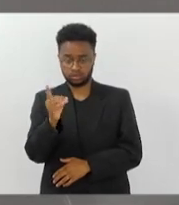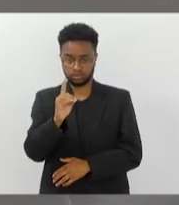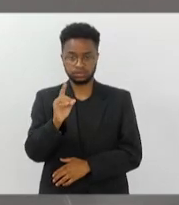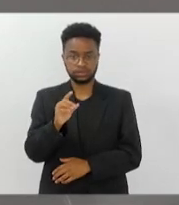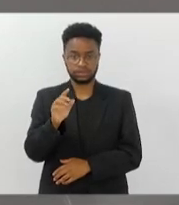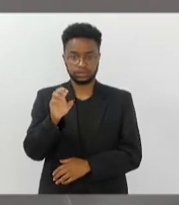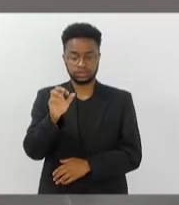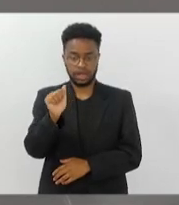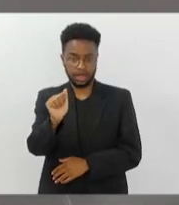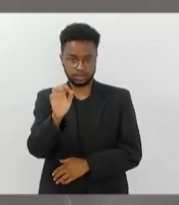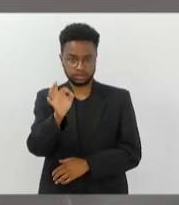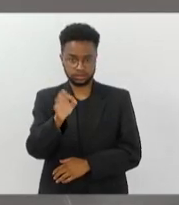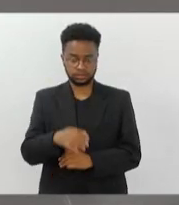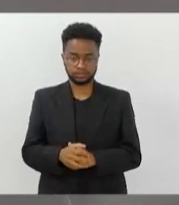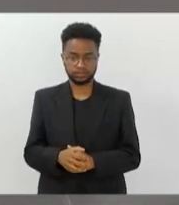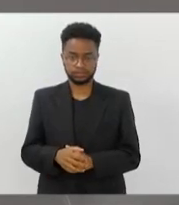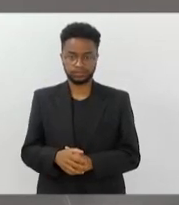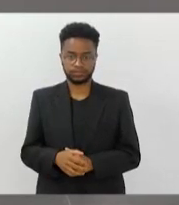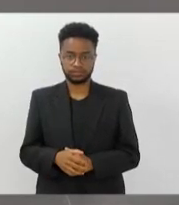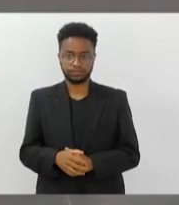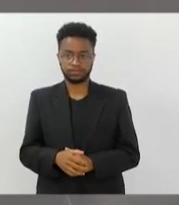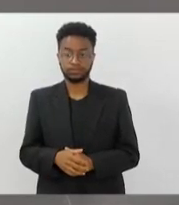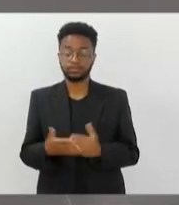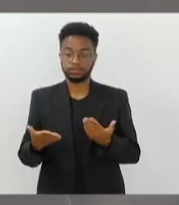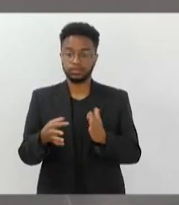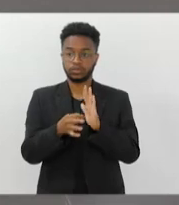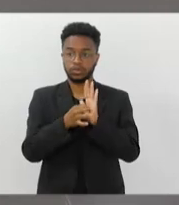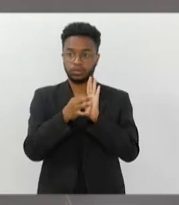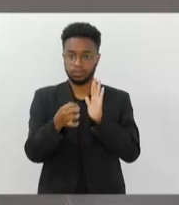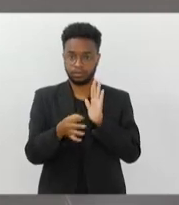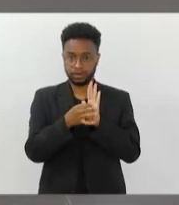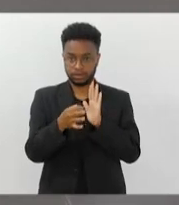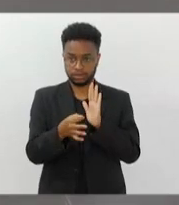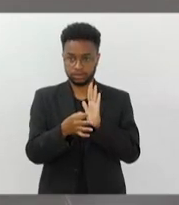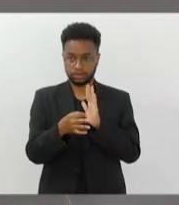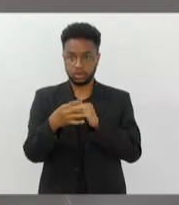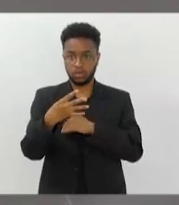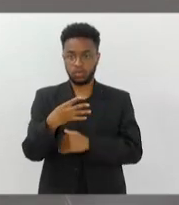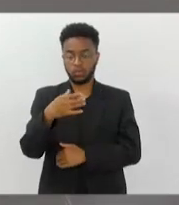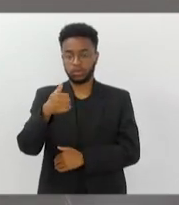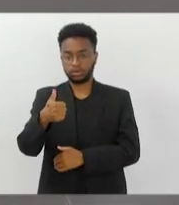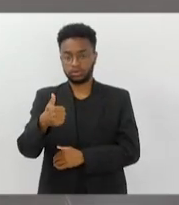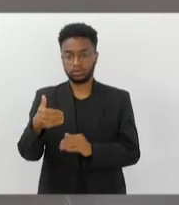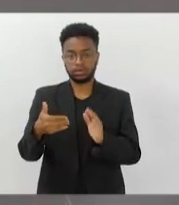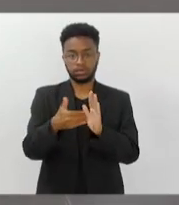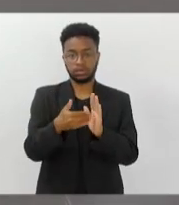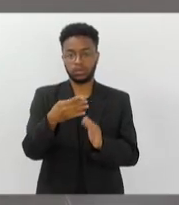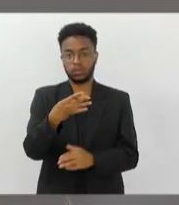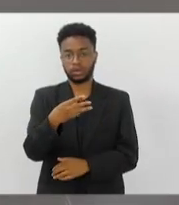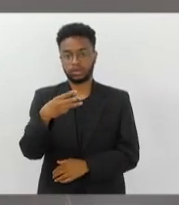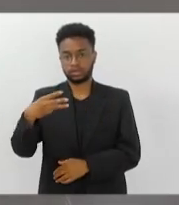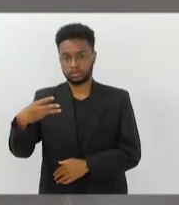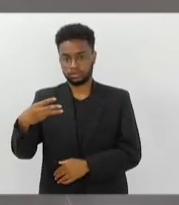Bom, vamos lá. O parecer do 41 ao